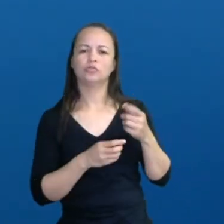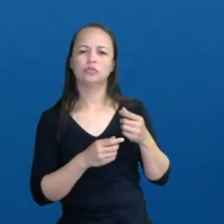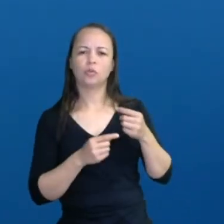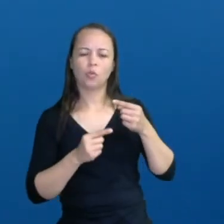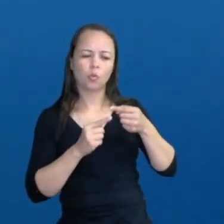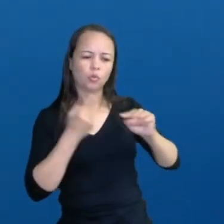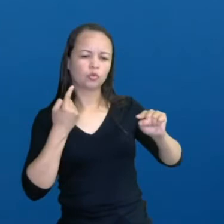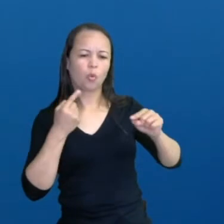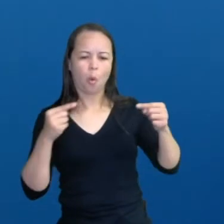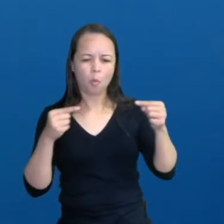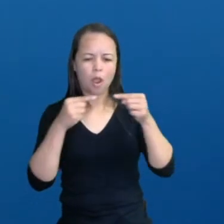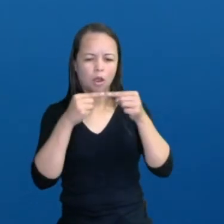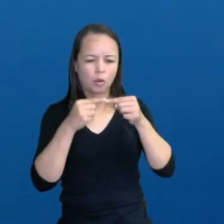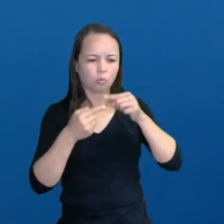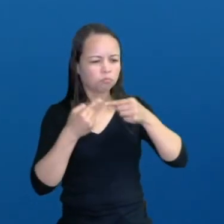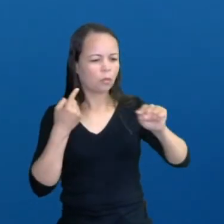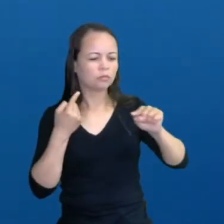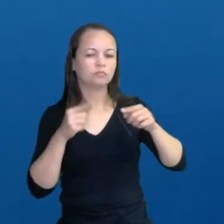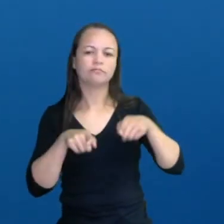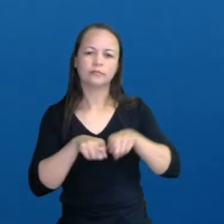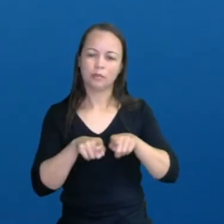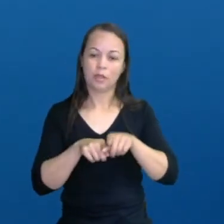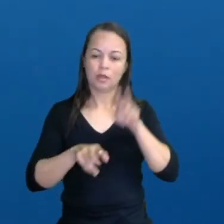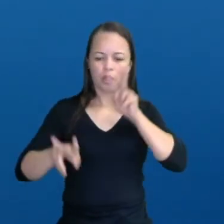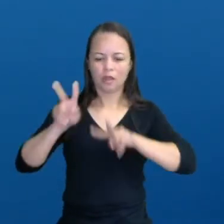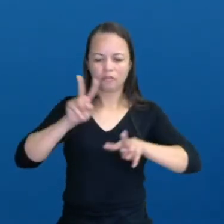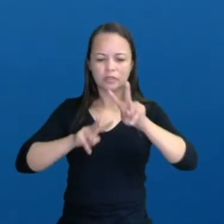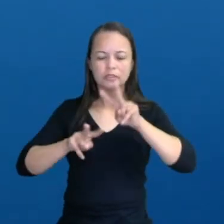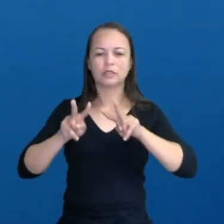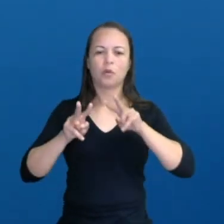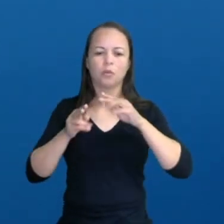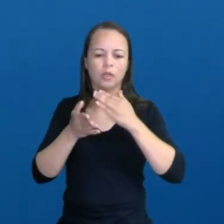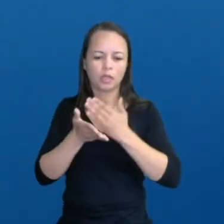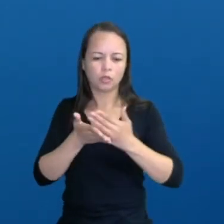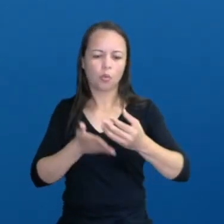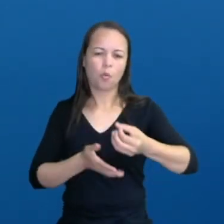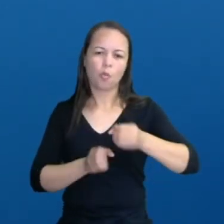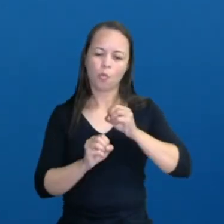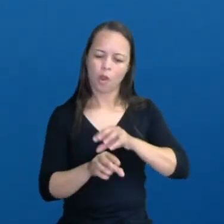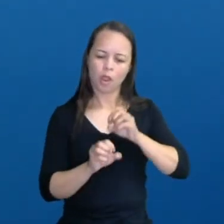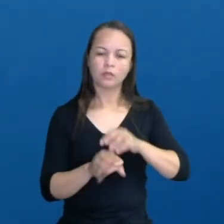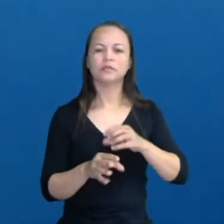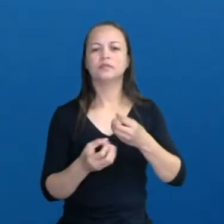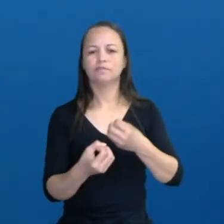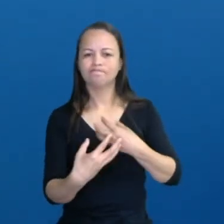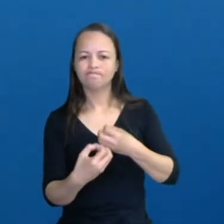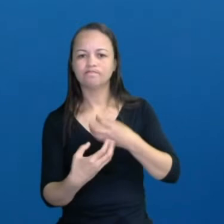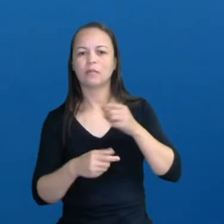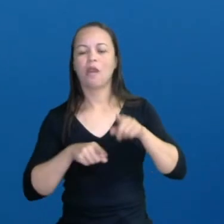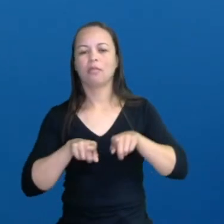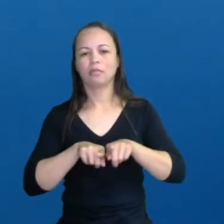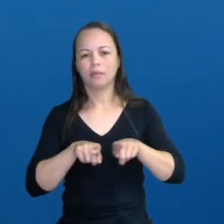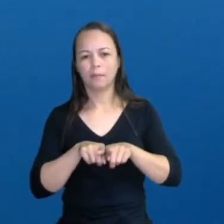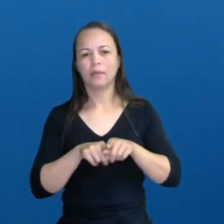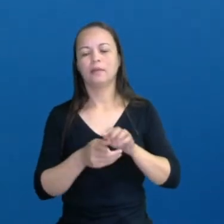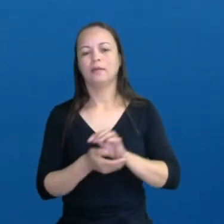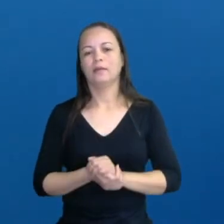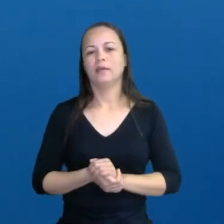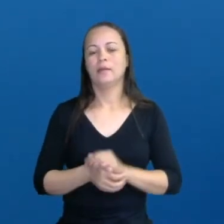a partir dessa visão que nos é passada, a gente tirar as